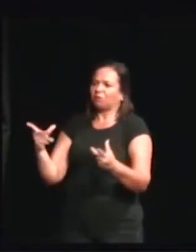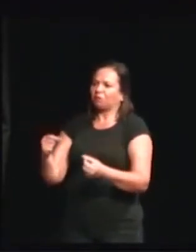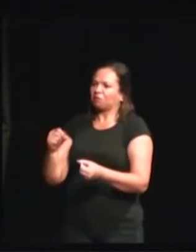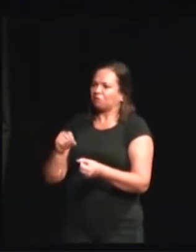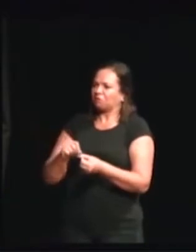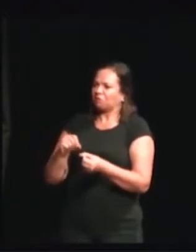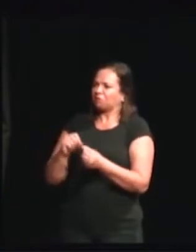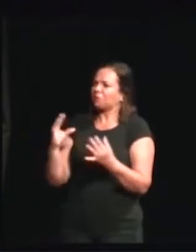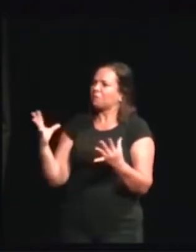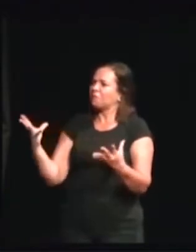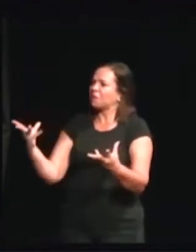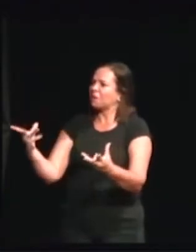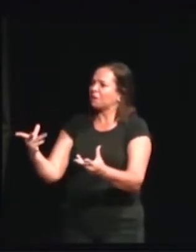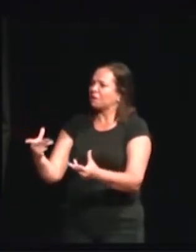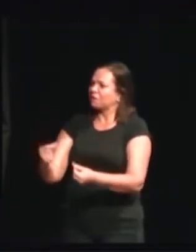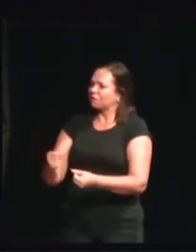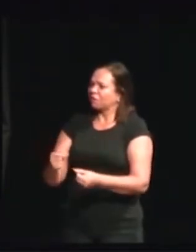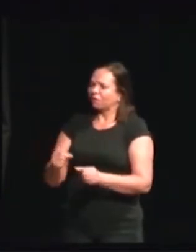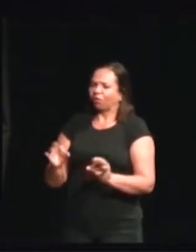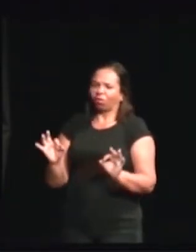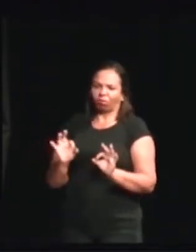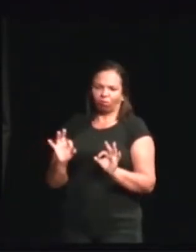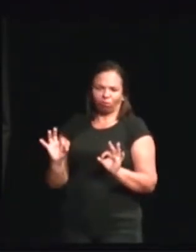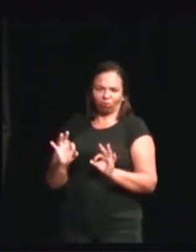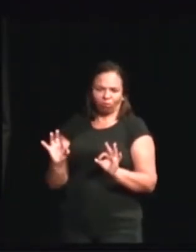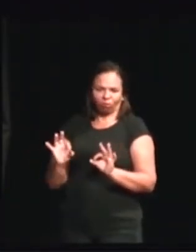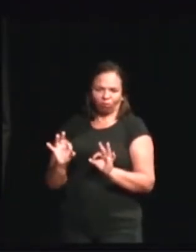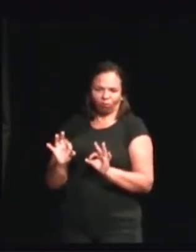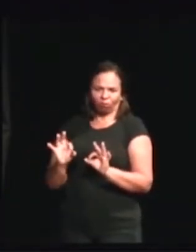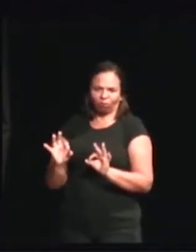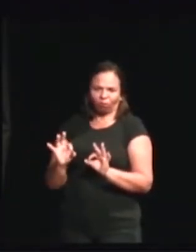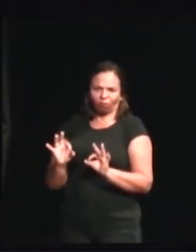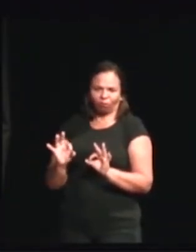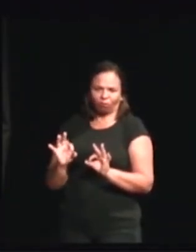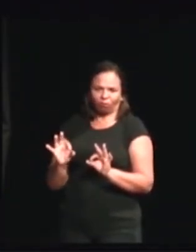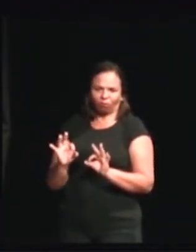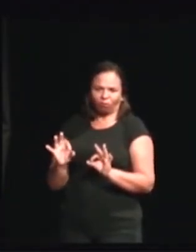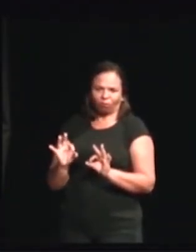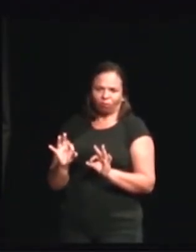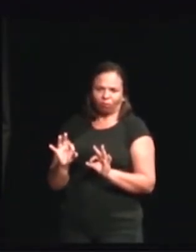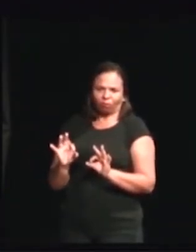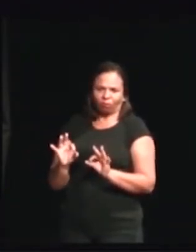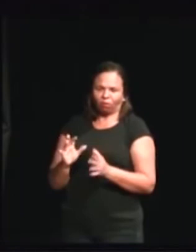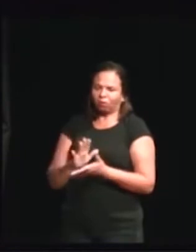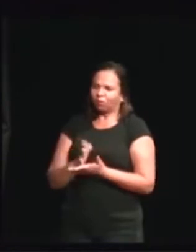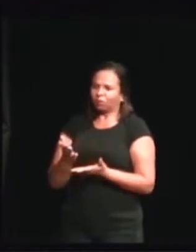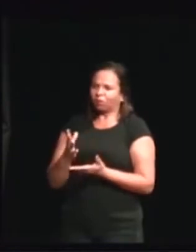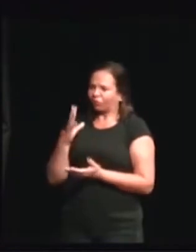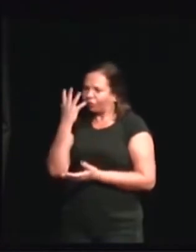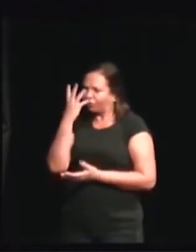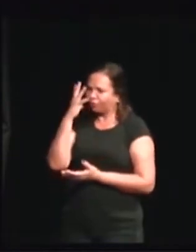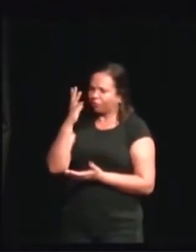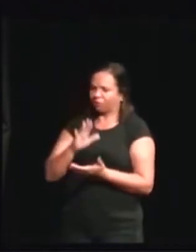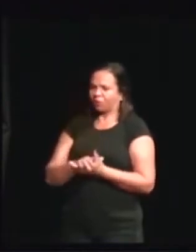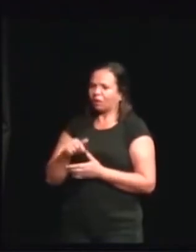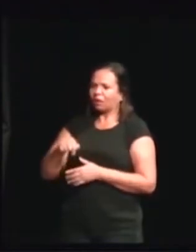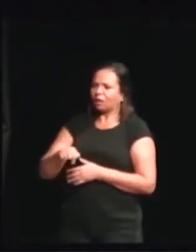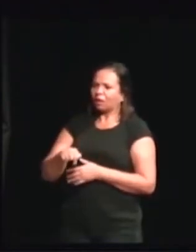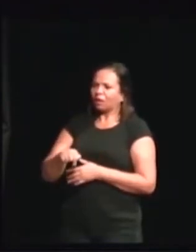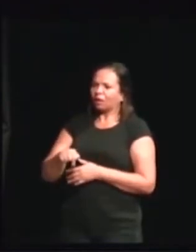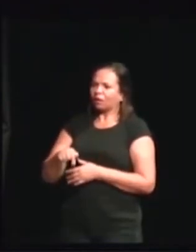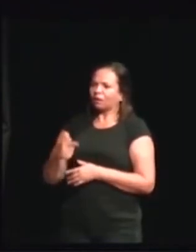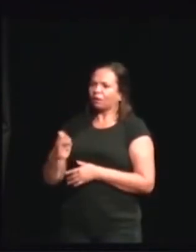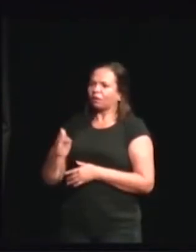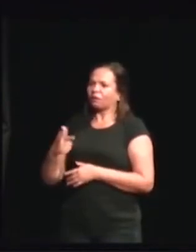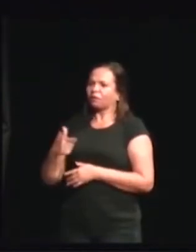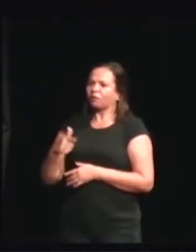não é nada, a gente está aqui falando, isso não é nada. Chega de fantasia. Aqui não existem uns missionários falando para o